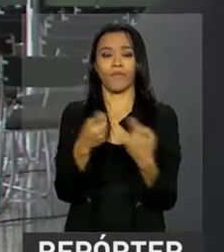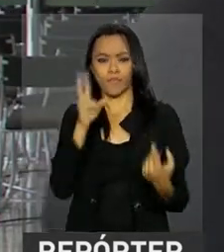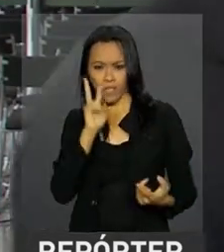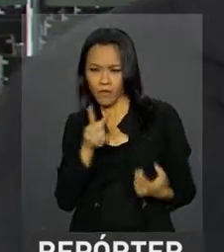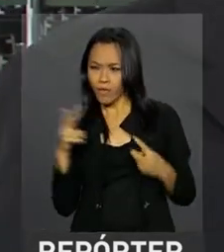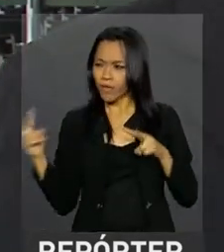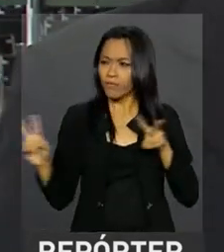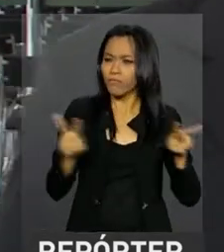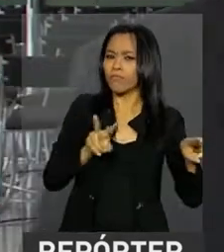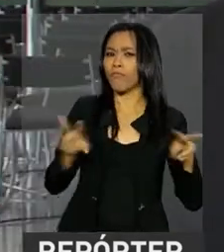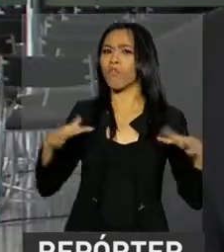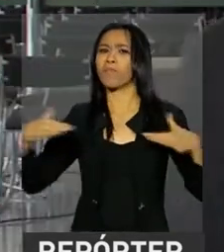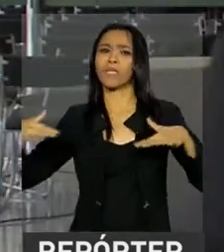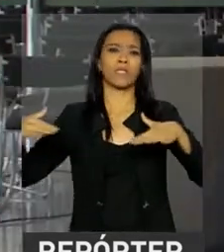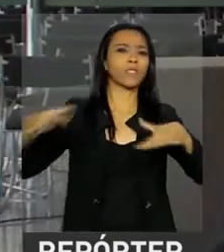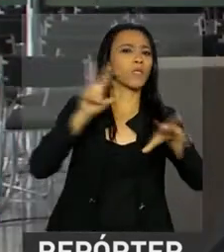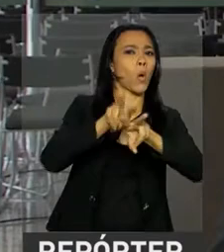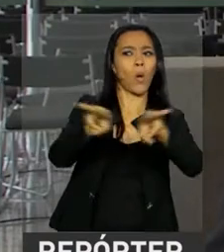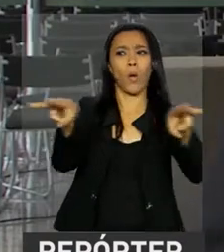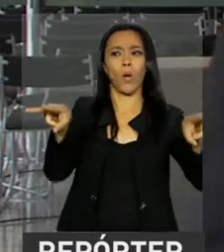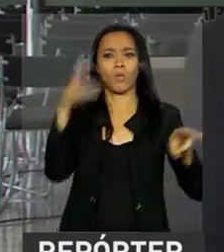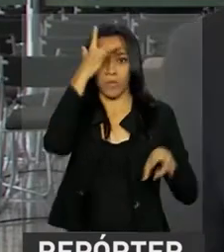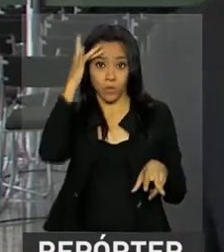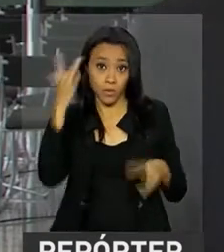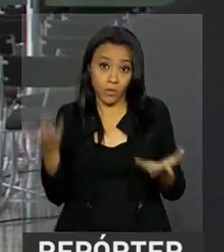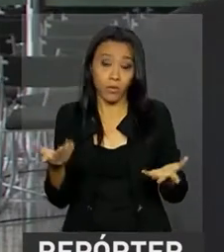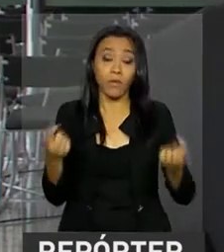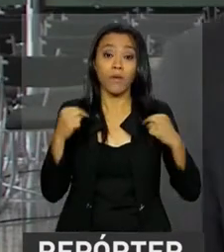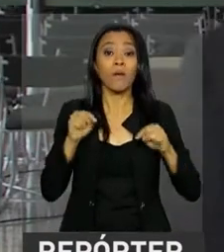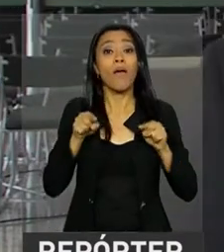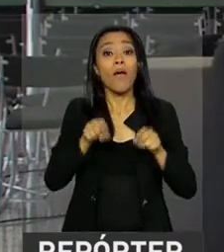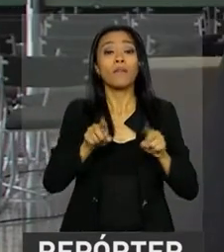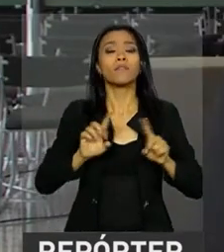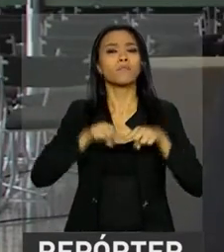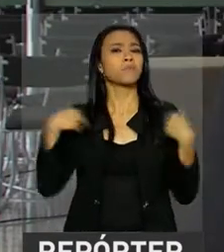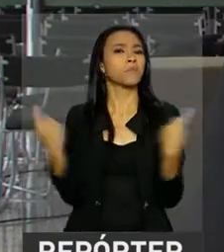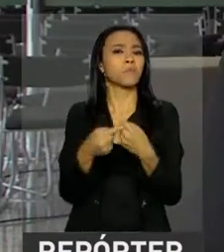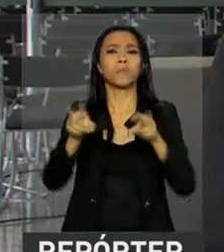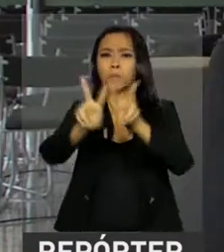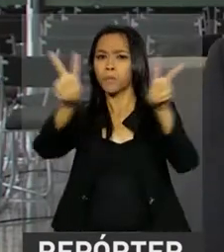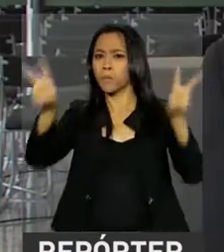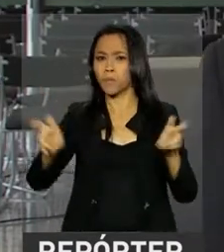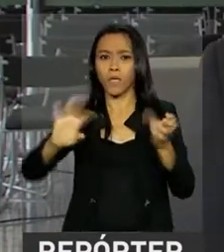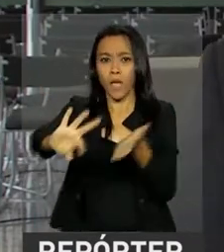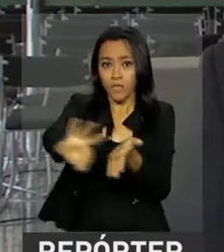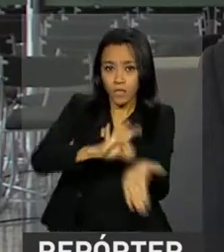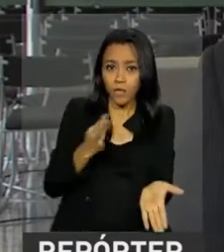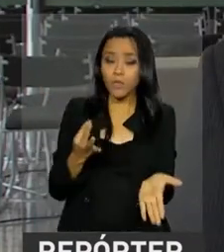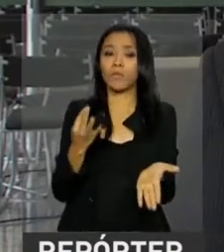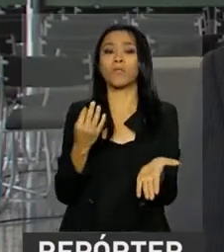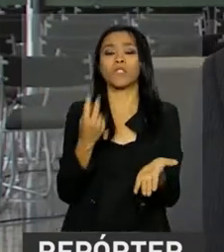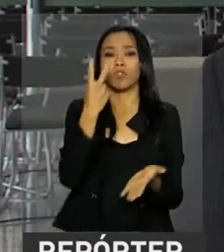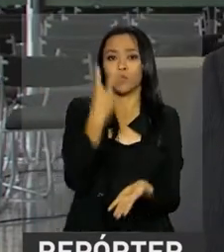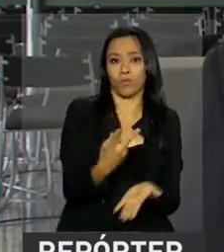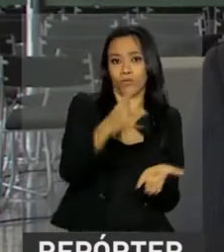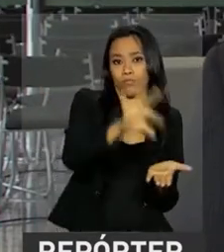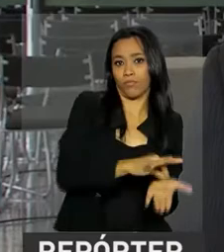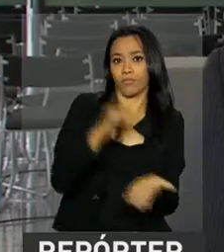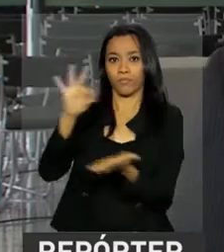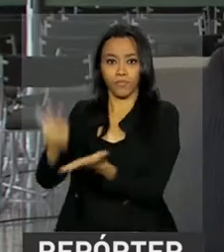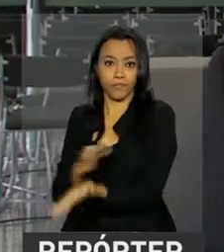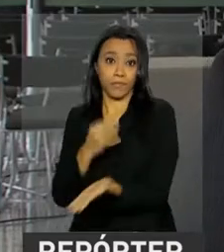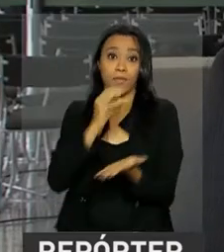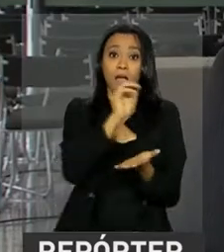aproveitam a movimentação por aqui é o seguinte essa semana foi de uma assinatura de uma portaria conjunta como você falou da